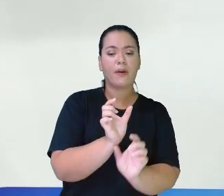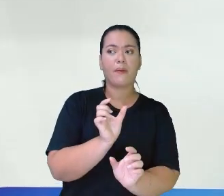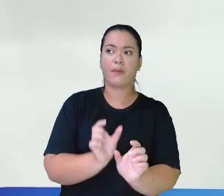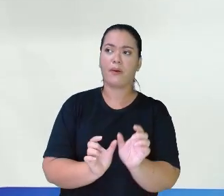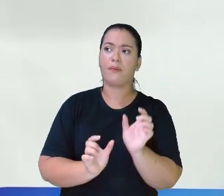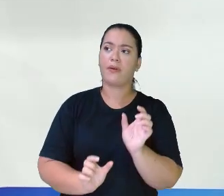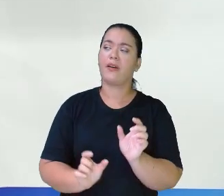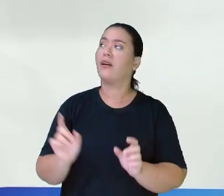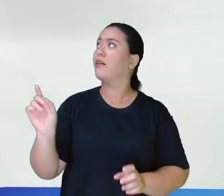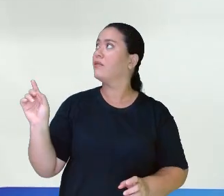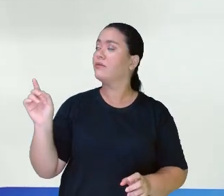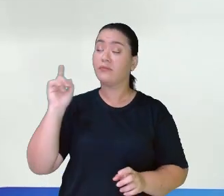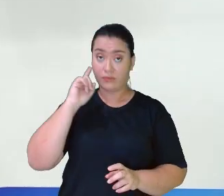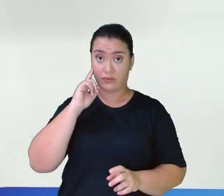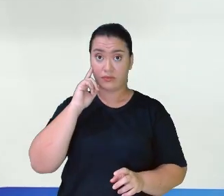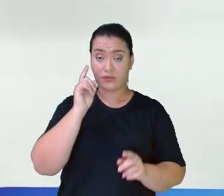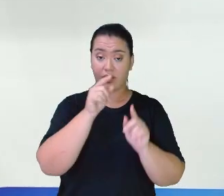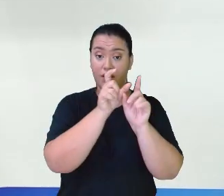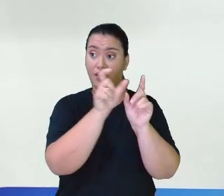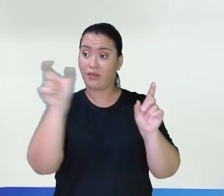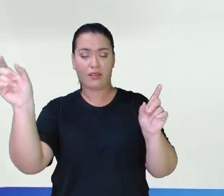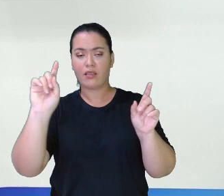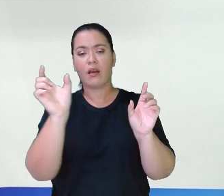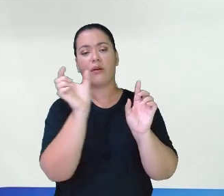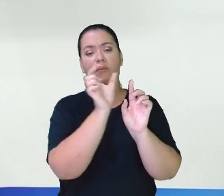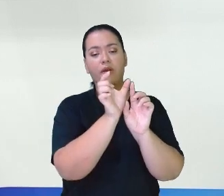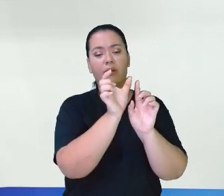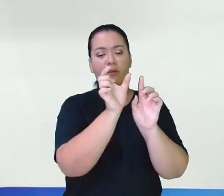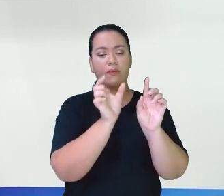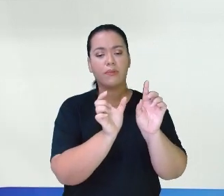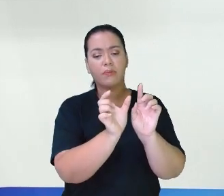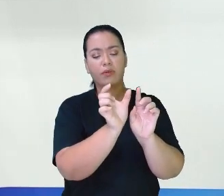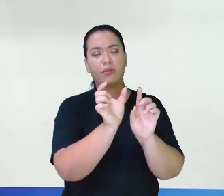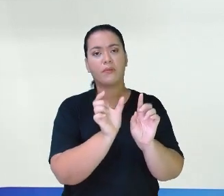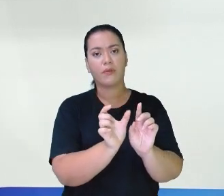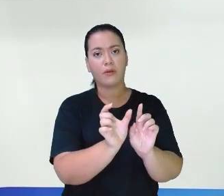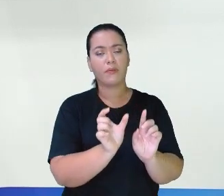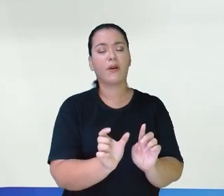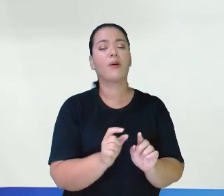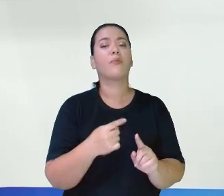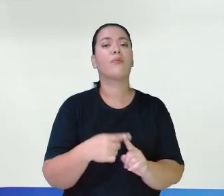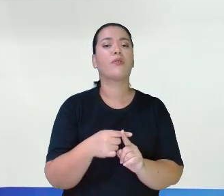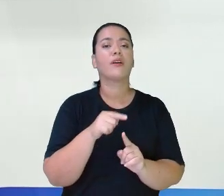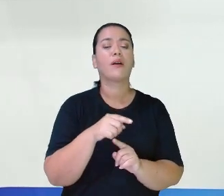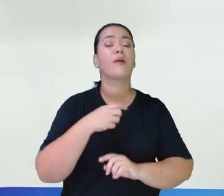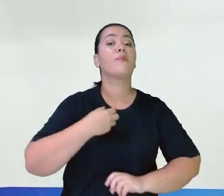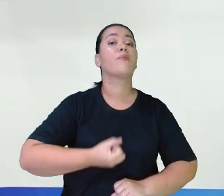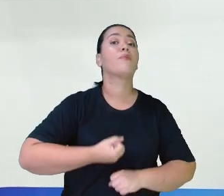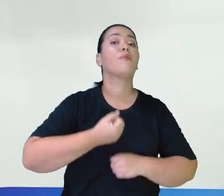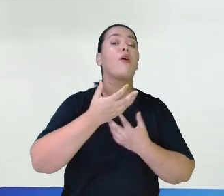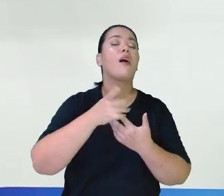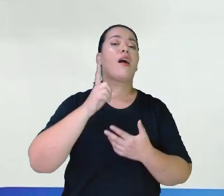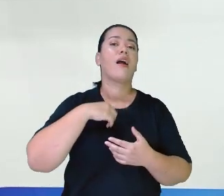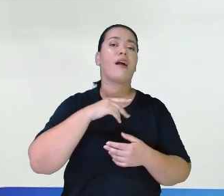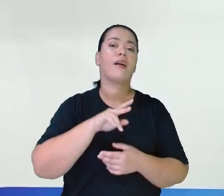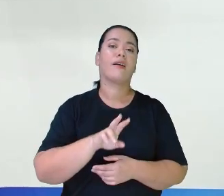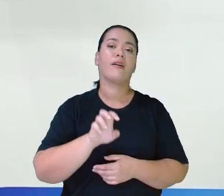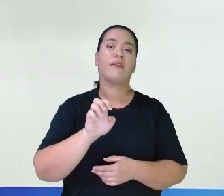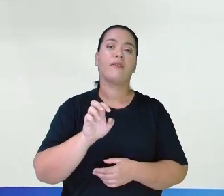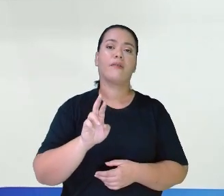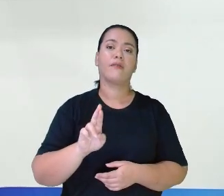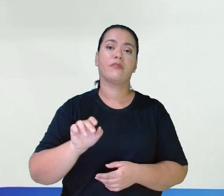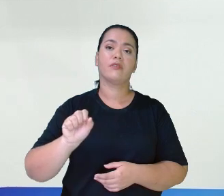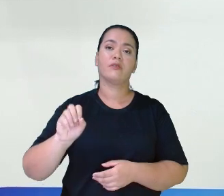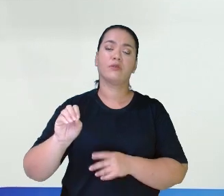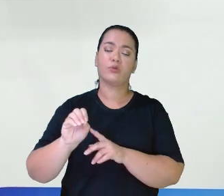linha tinha espaço para eu seguir? Mas eu pulei, eu vim para a linha de baixo. Não pulei, né? Eu desci a linha porque o poema é escrito em